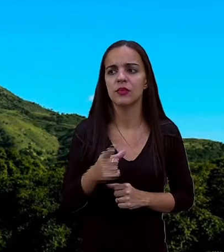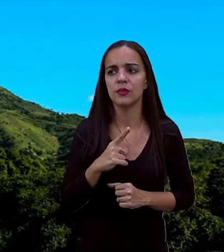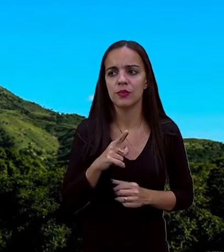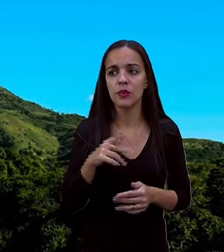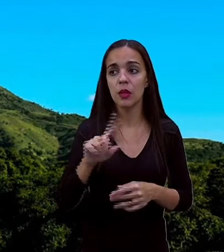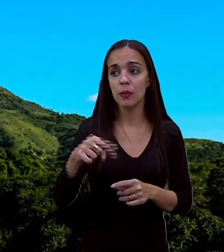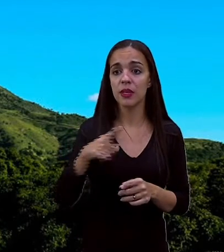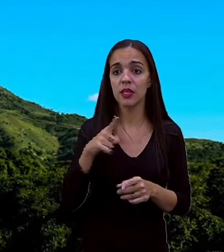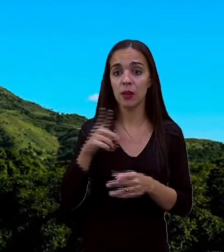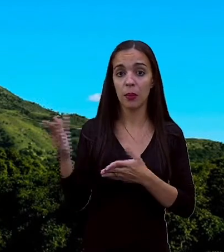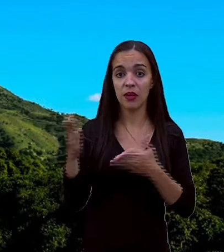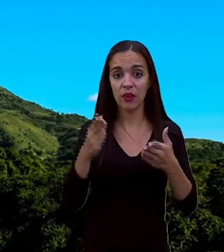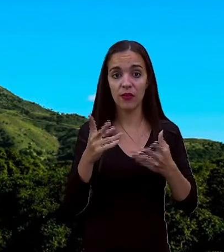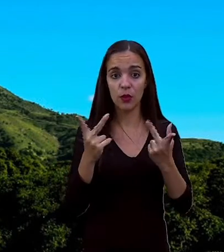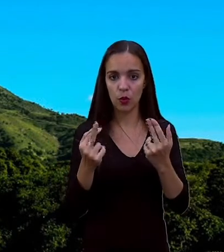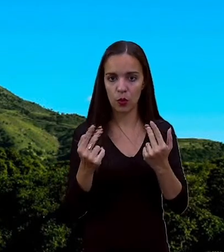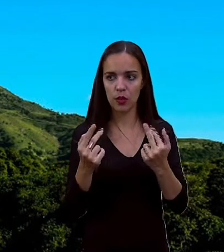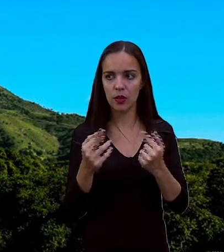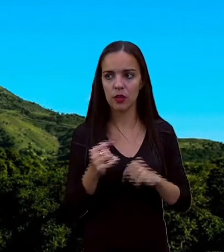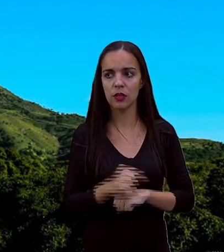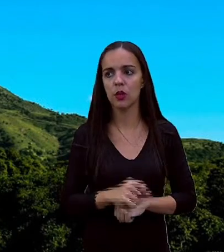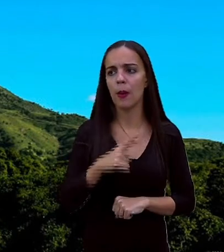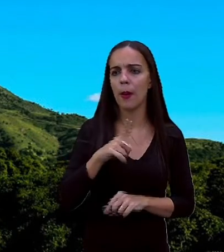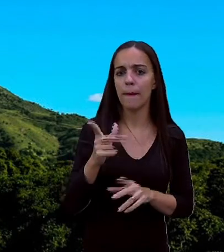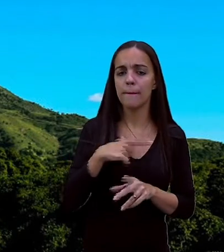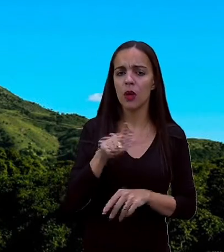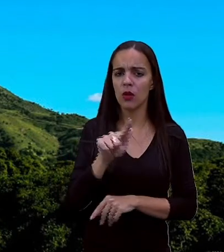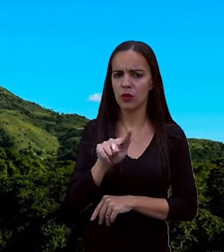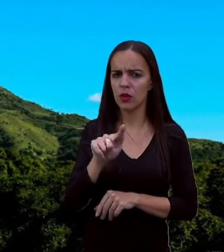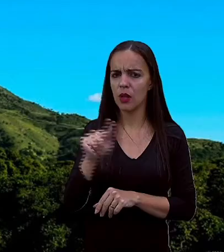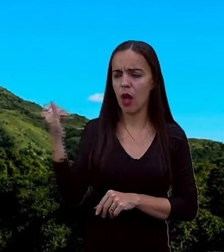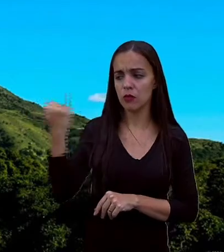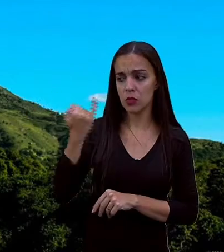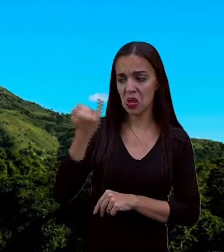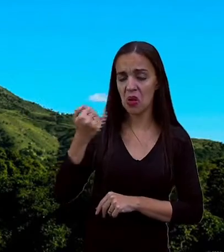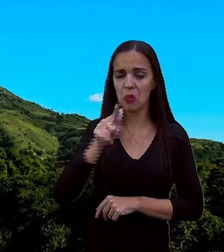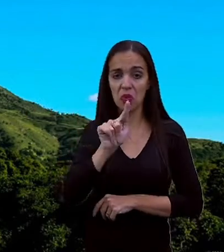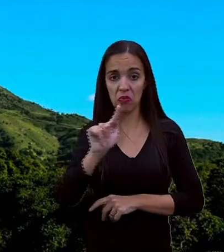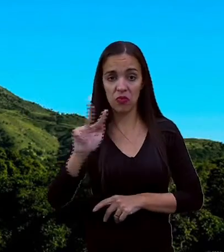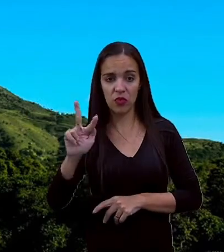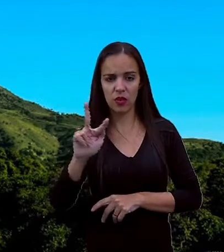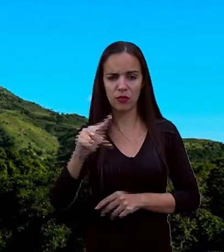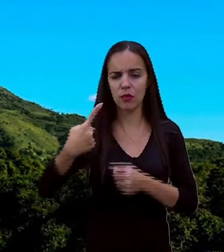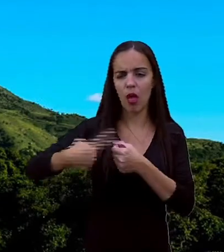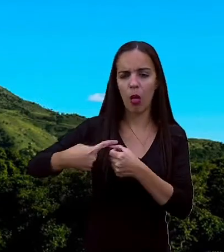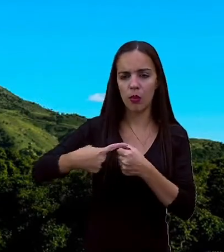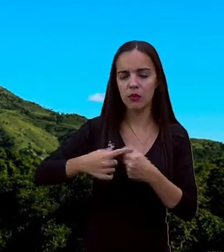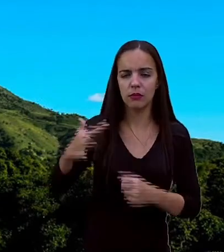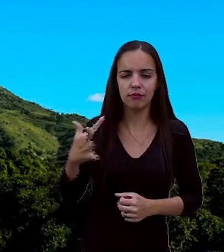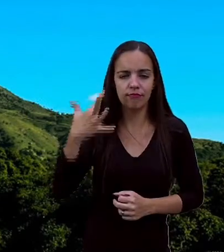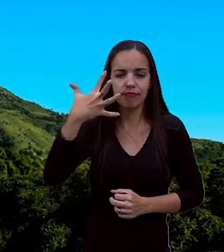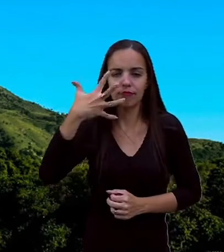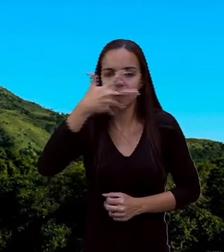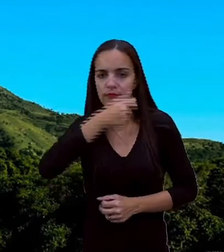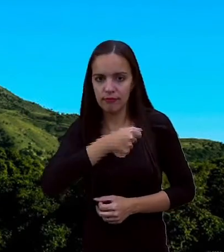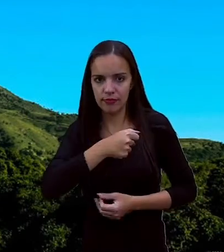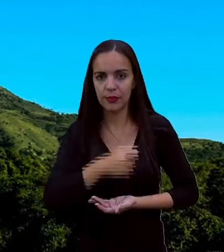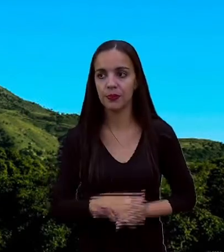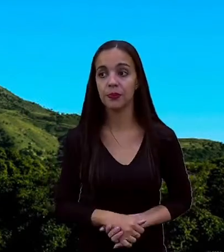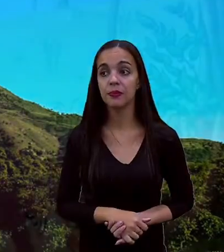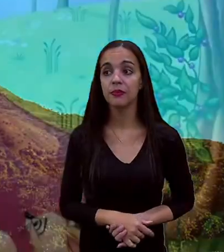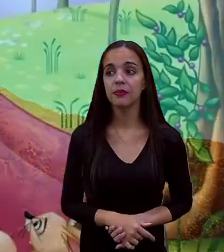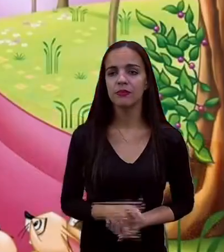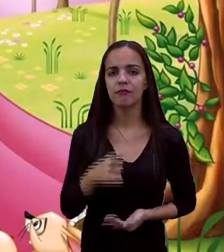vir dessa forma. Avisaram-me que Governador Valadares é uma cidade bonita. É verdade, não é, pessoal?